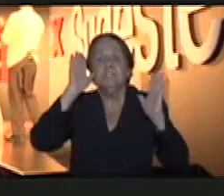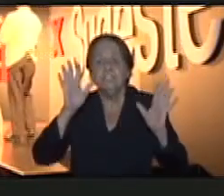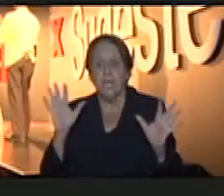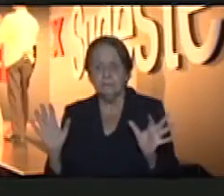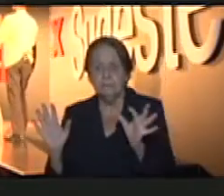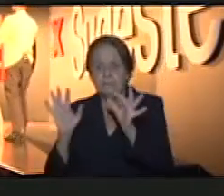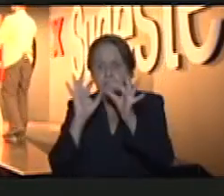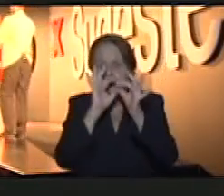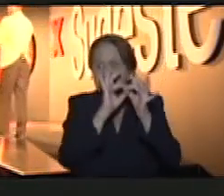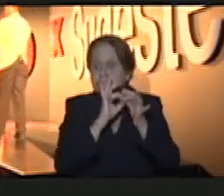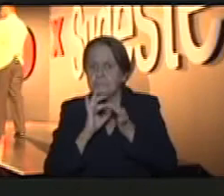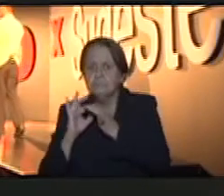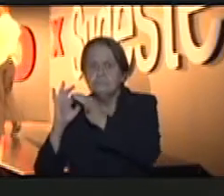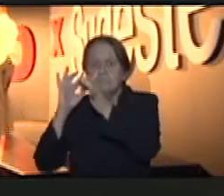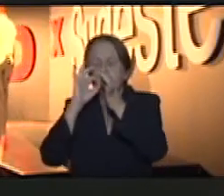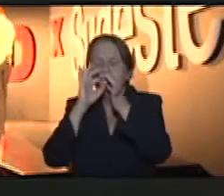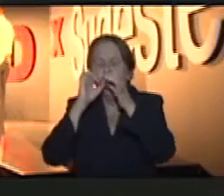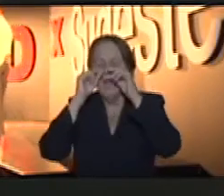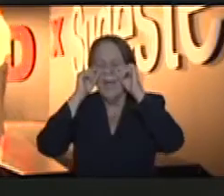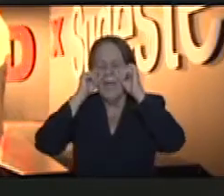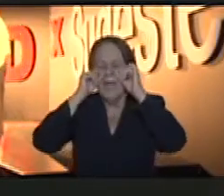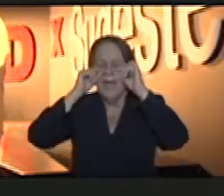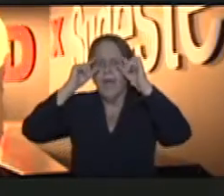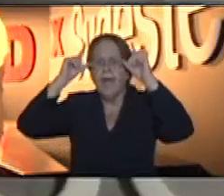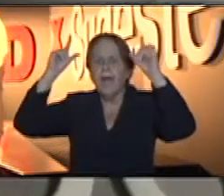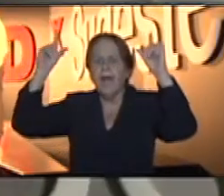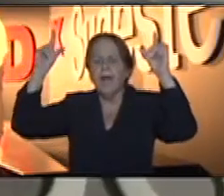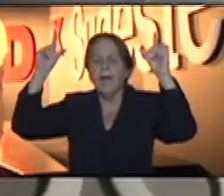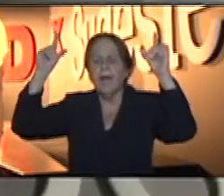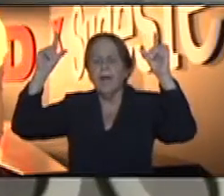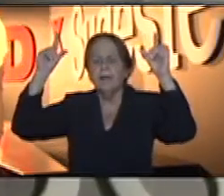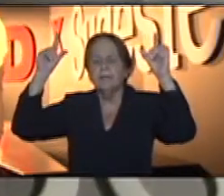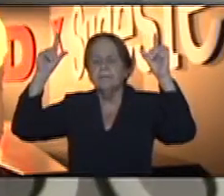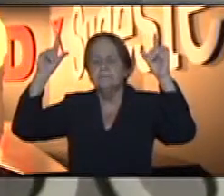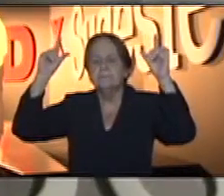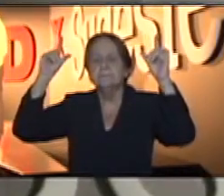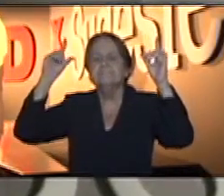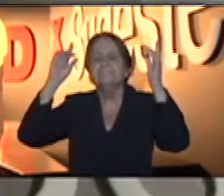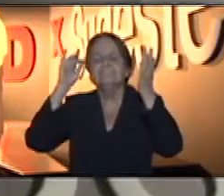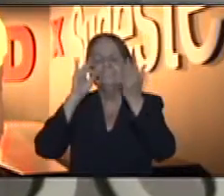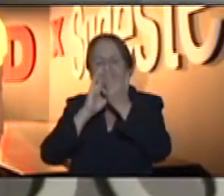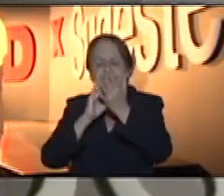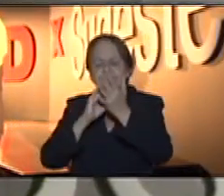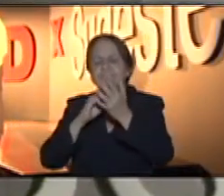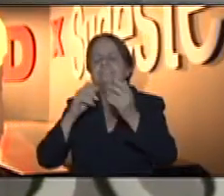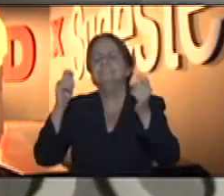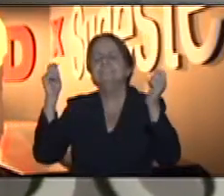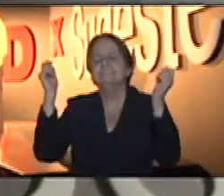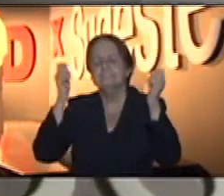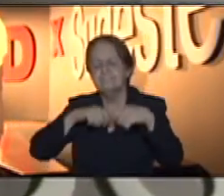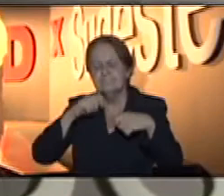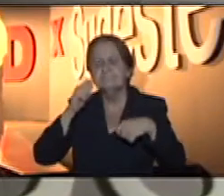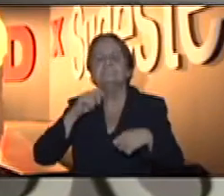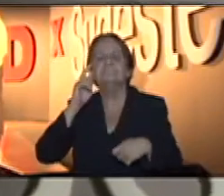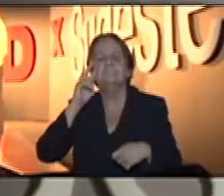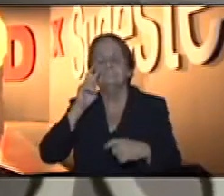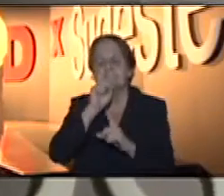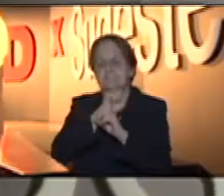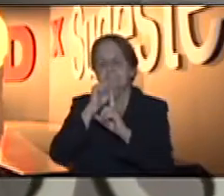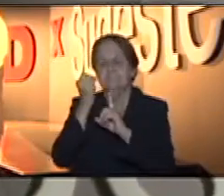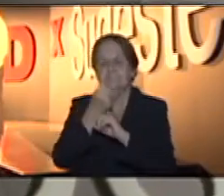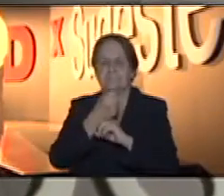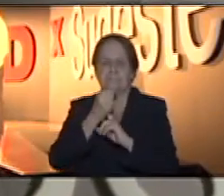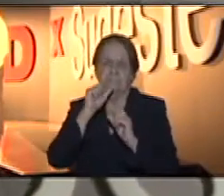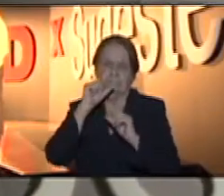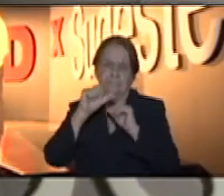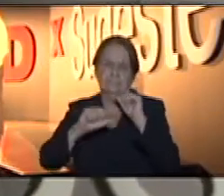junta e acordamos e Encontramos uma realidade nós podemos ver uma sociedade assim onde